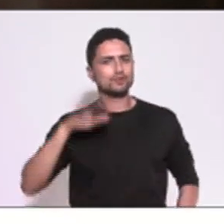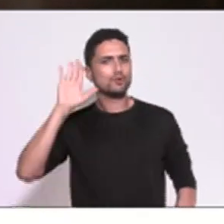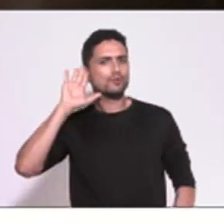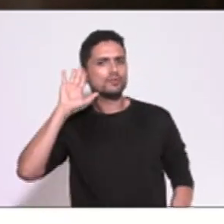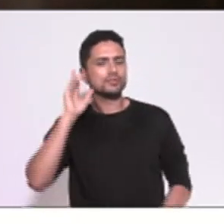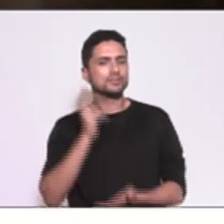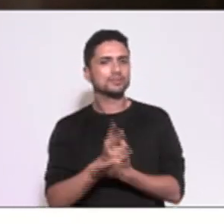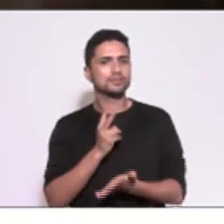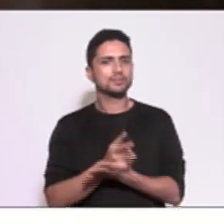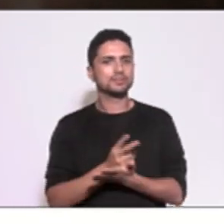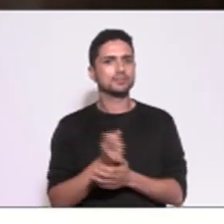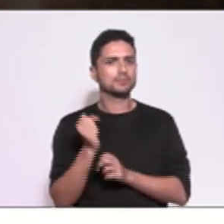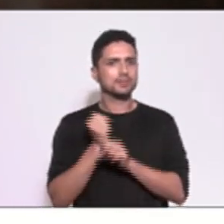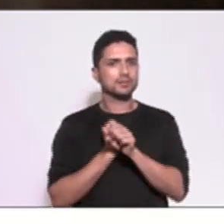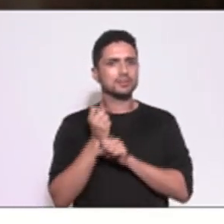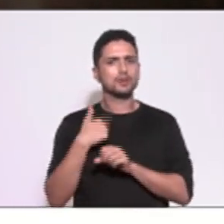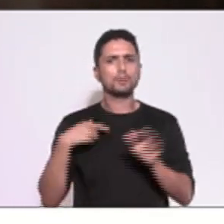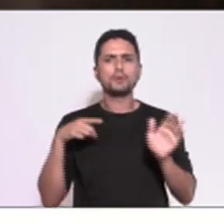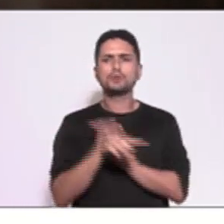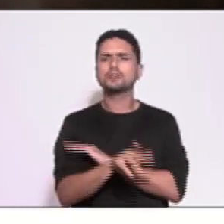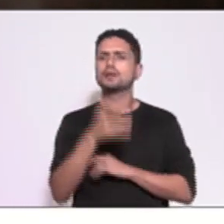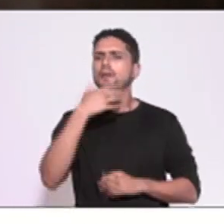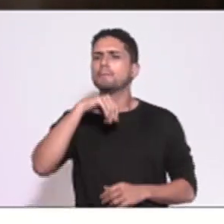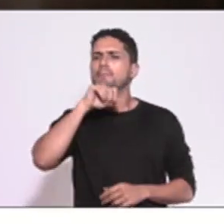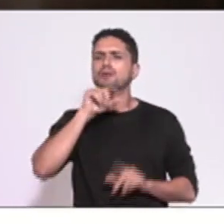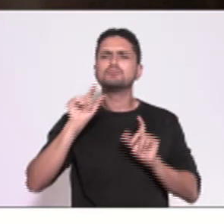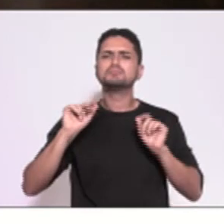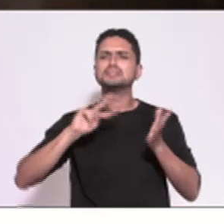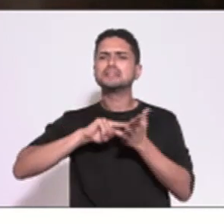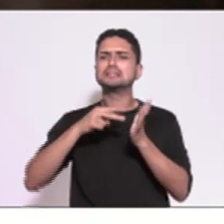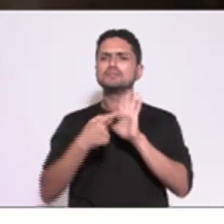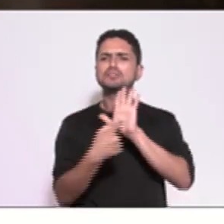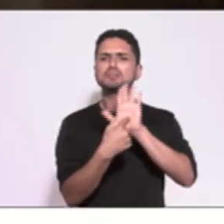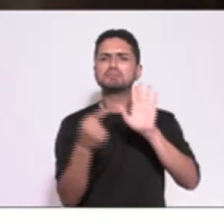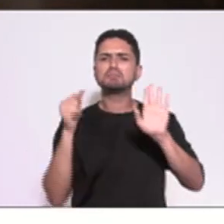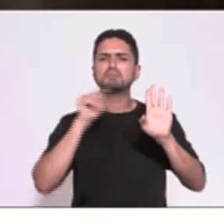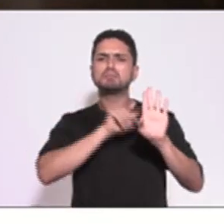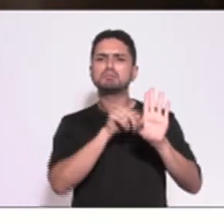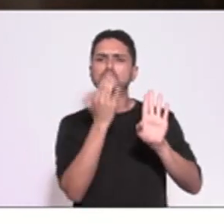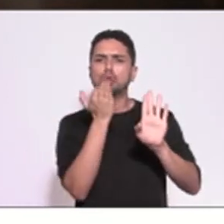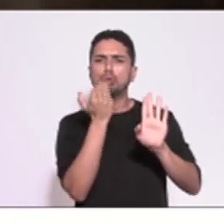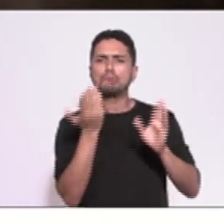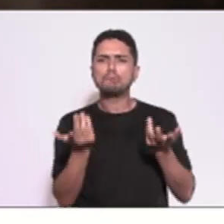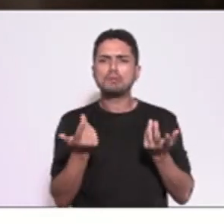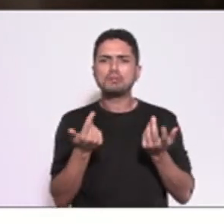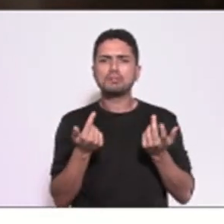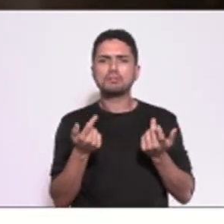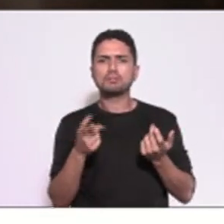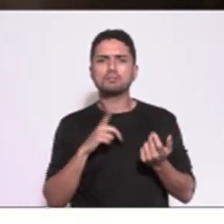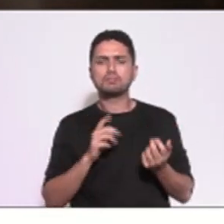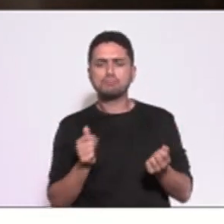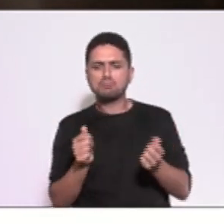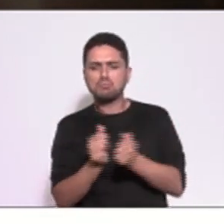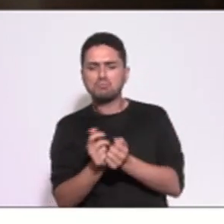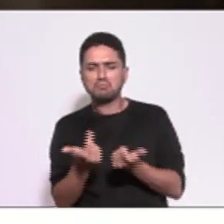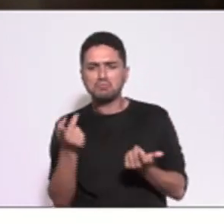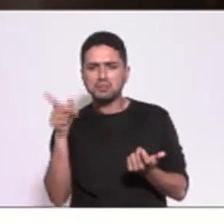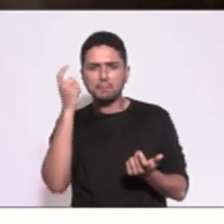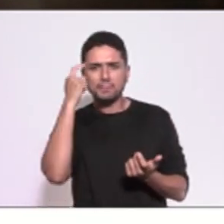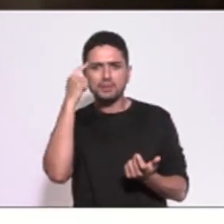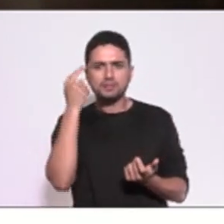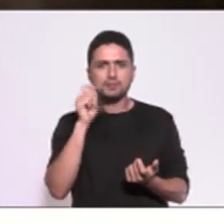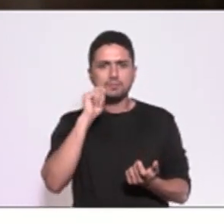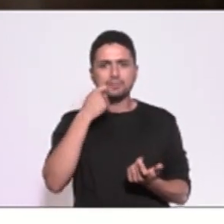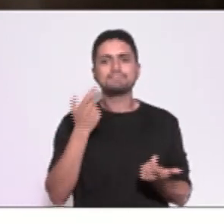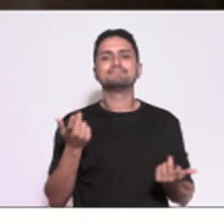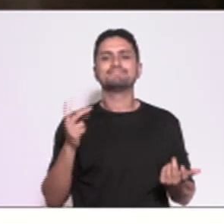isso, eu perguntei finalmente: "Ô pai, que banquete é esse que você acha que eu estou indo?" E ele me falou: "A